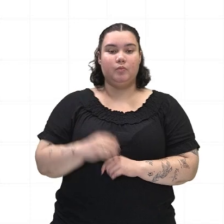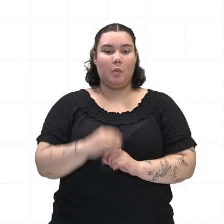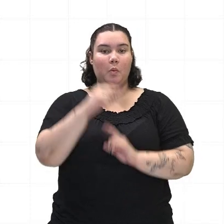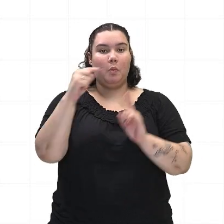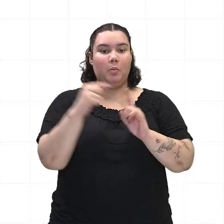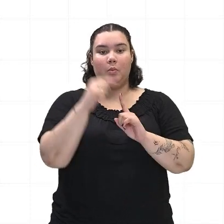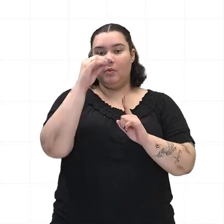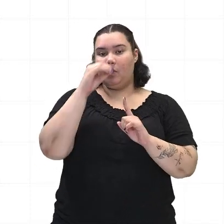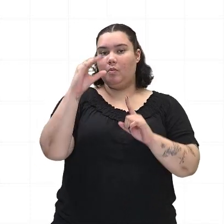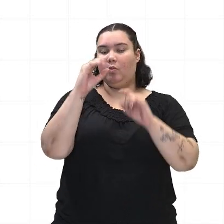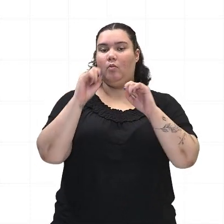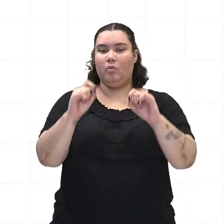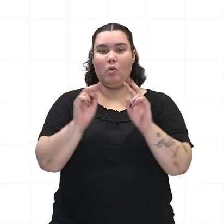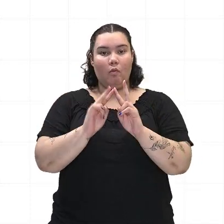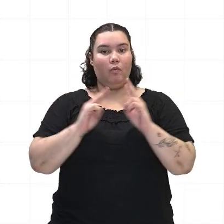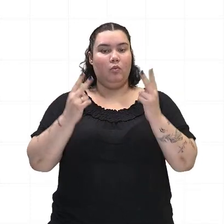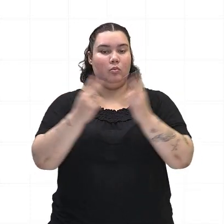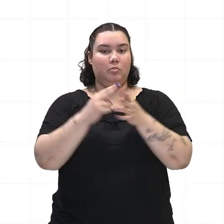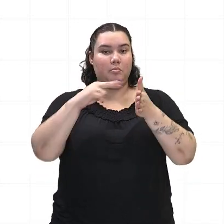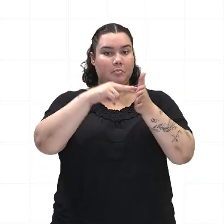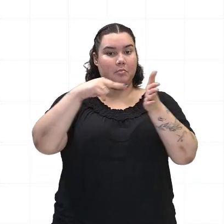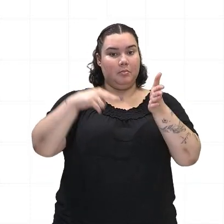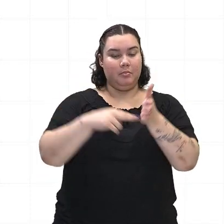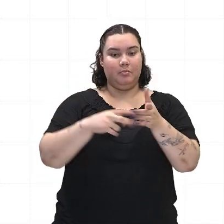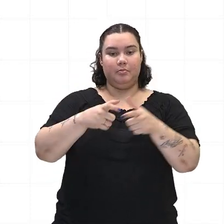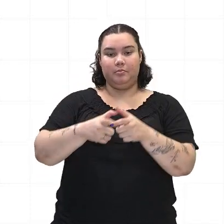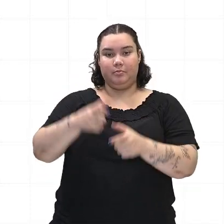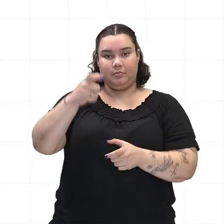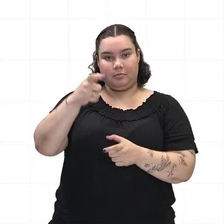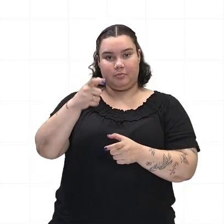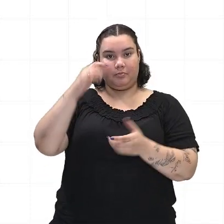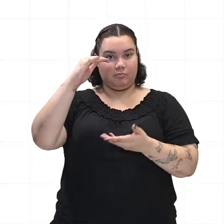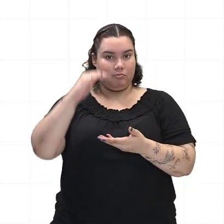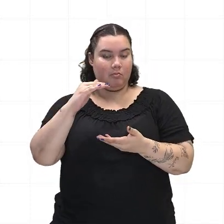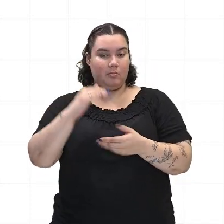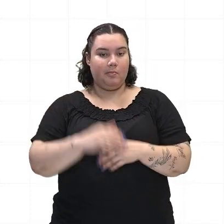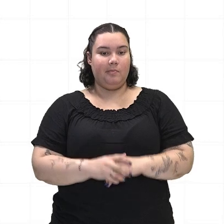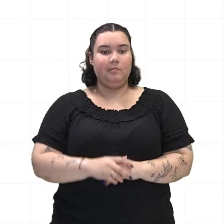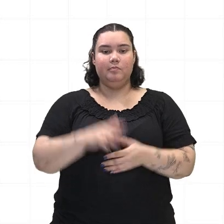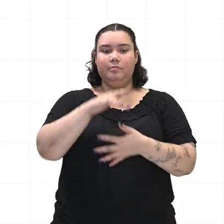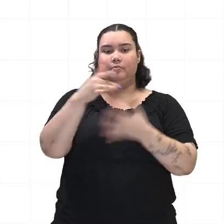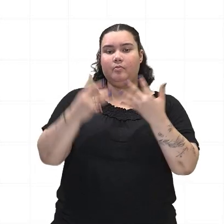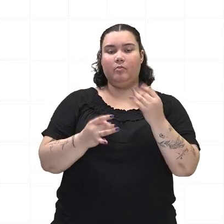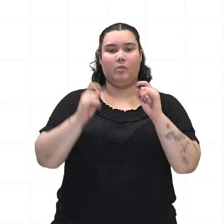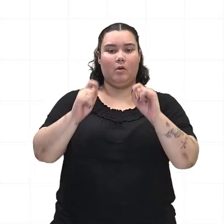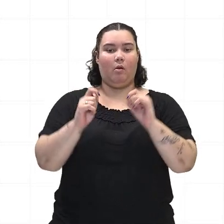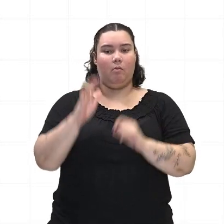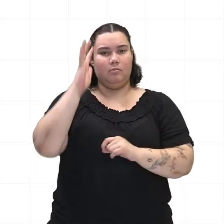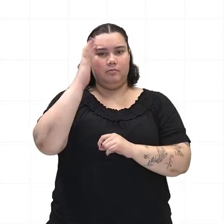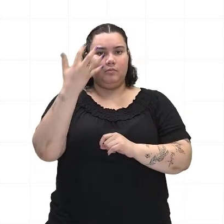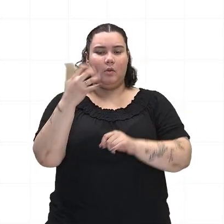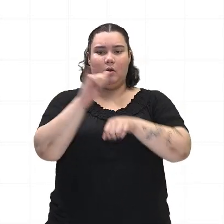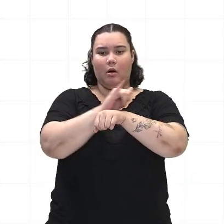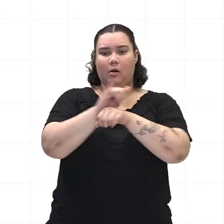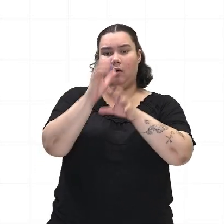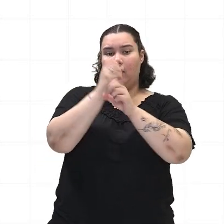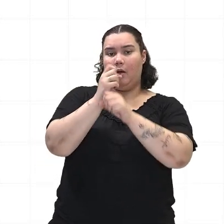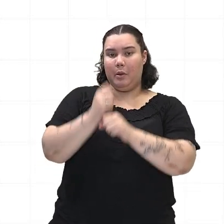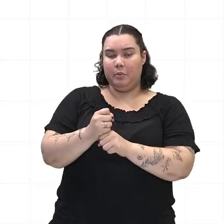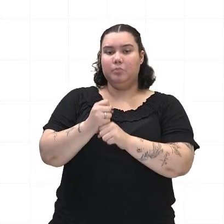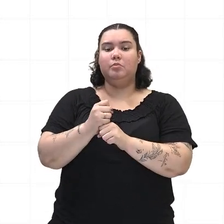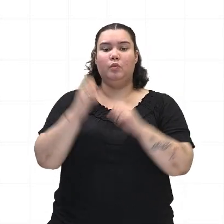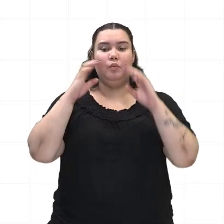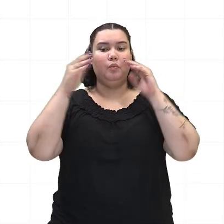de conhecimento, volume de prismas e cilindro. Detalhamento, resolução e elaboração de problemas